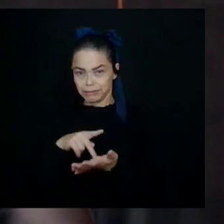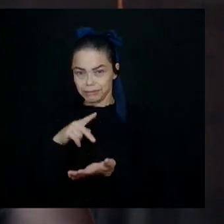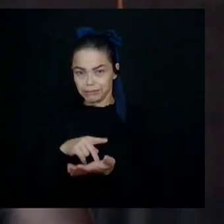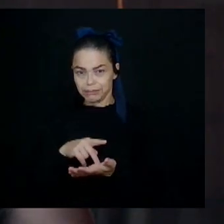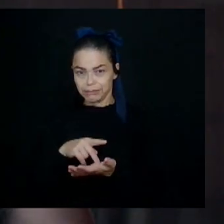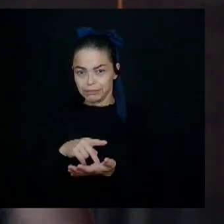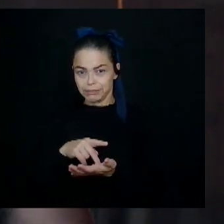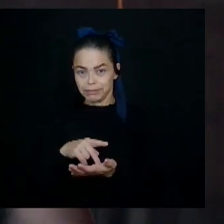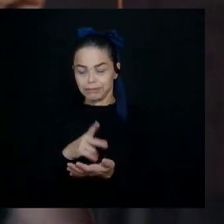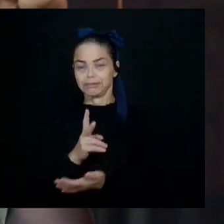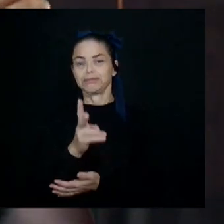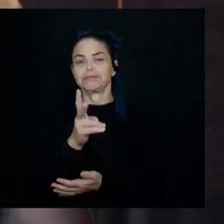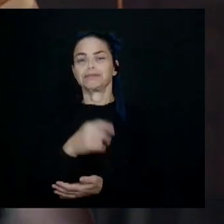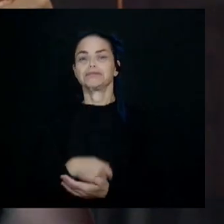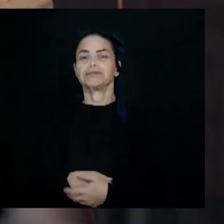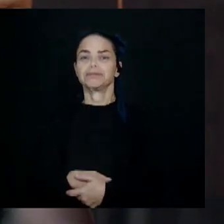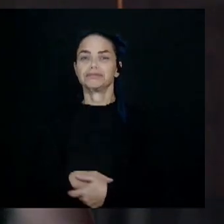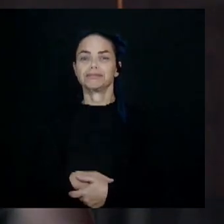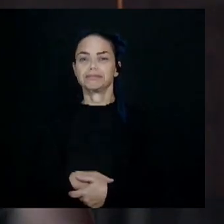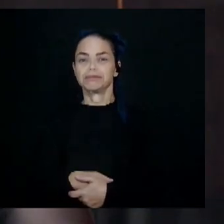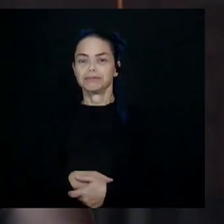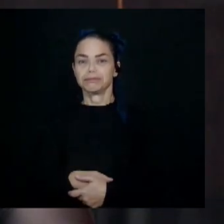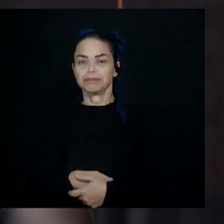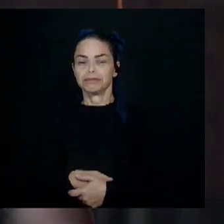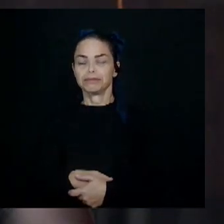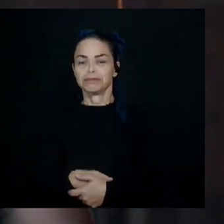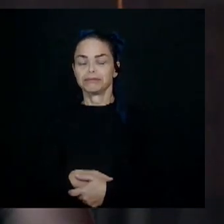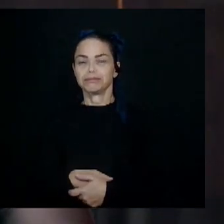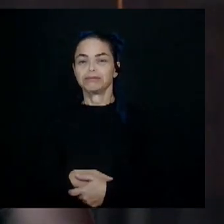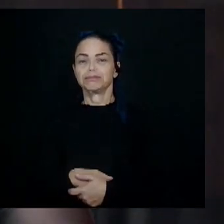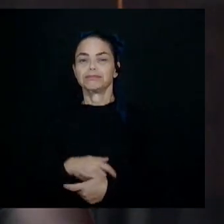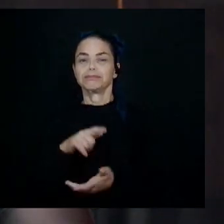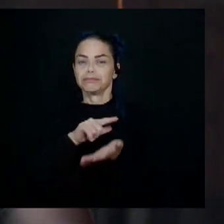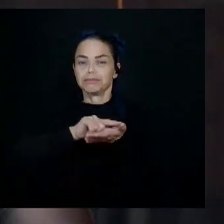no risco até de higiene. Sim, verdade. Se a